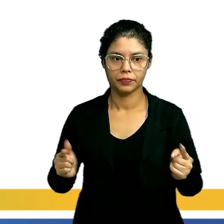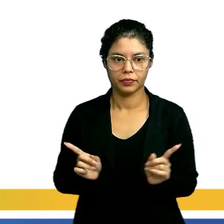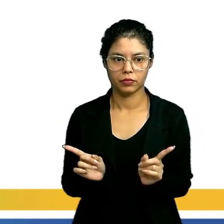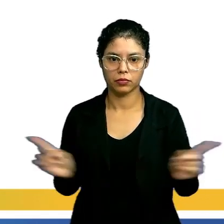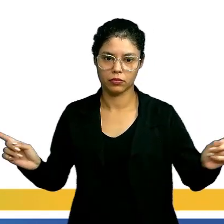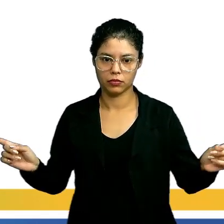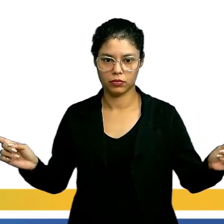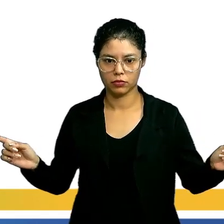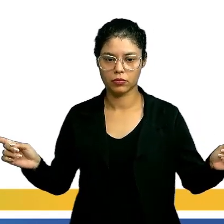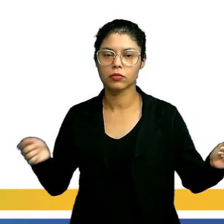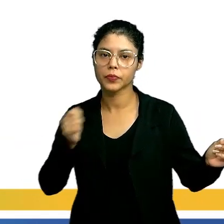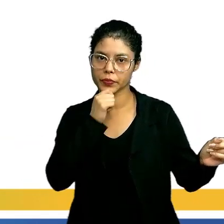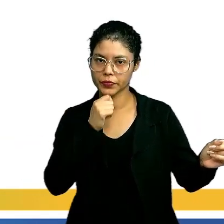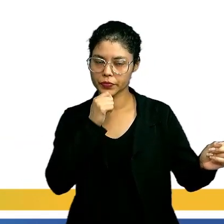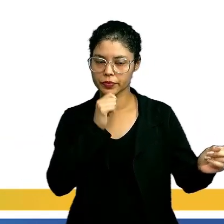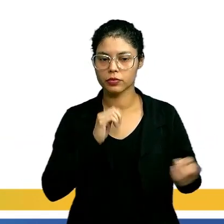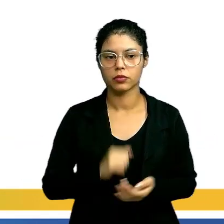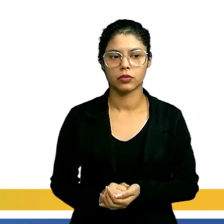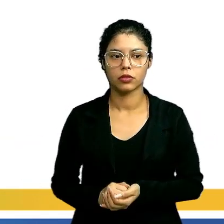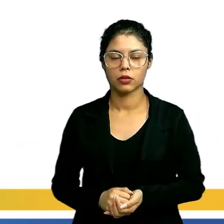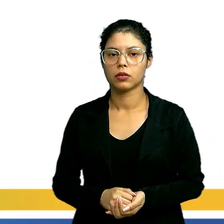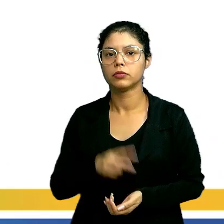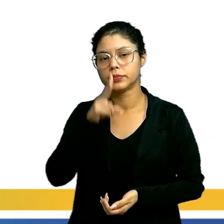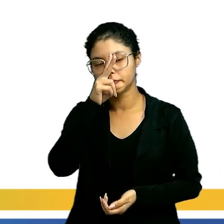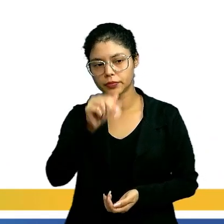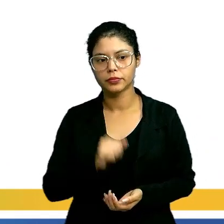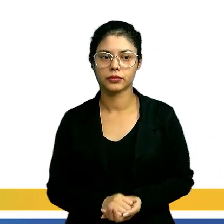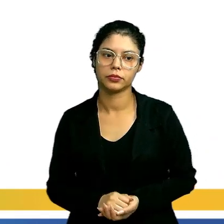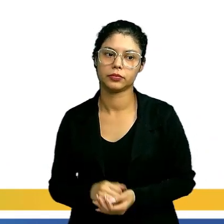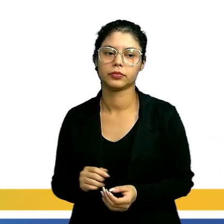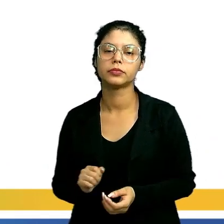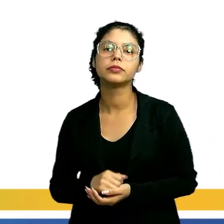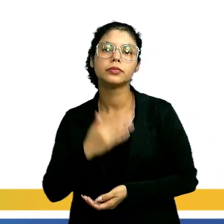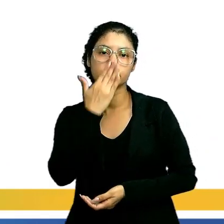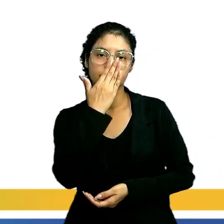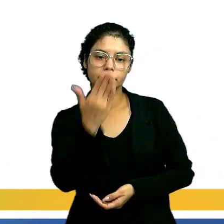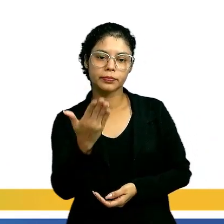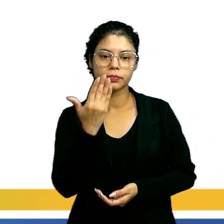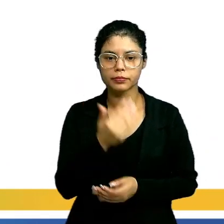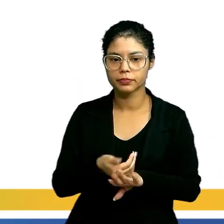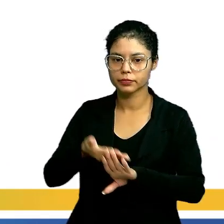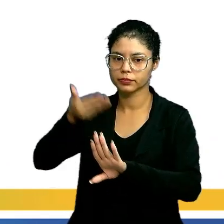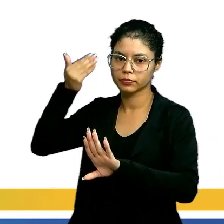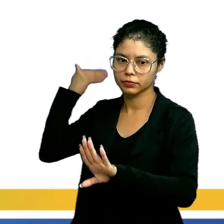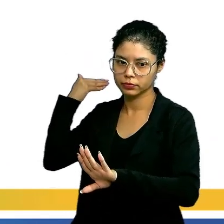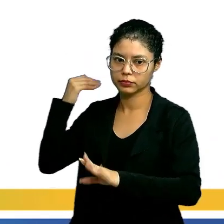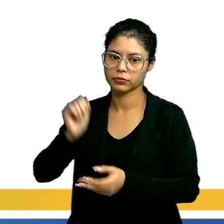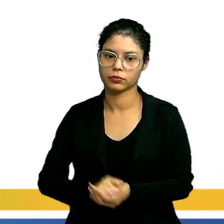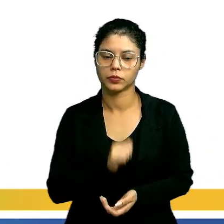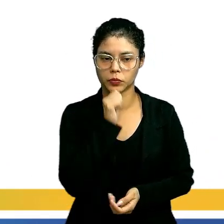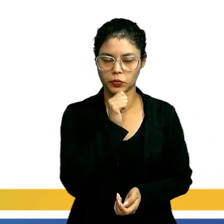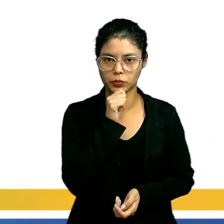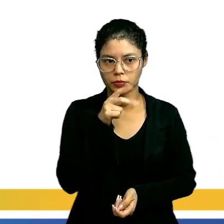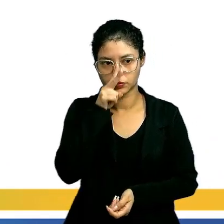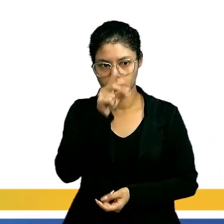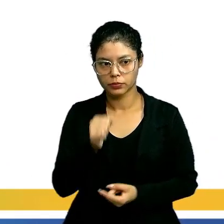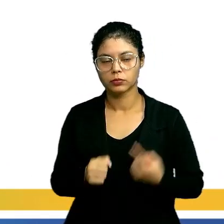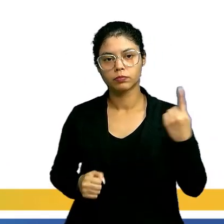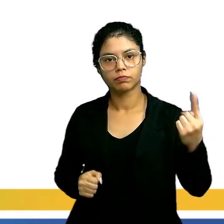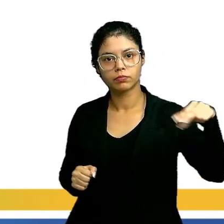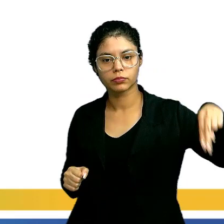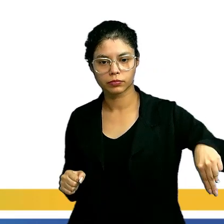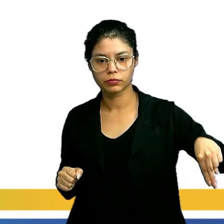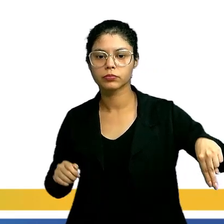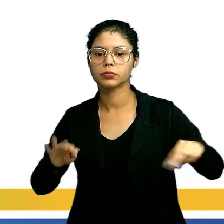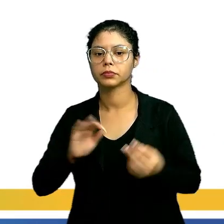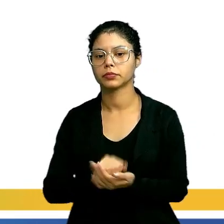mesmo tempo, ela tem uma força de 1 newton que está sendo impulsionada para trás. Essa força de 1 newton, levamos em